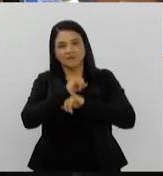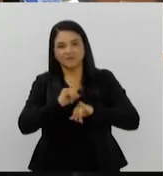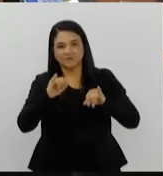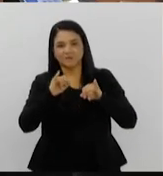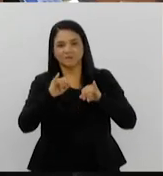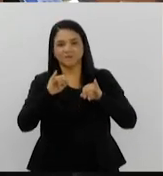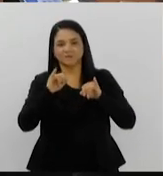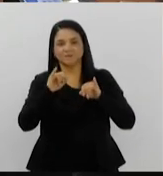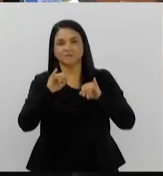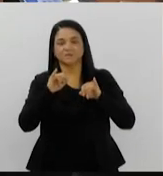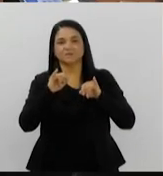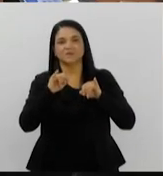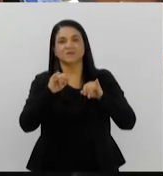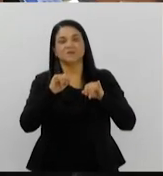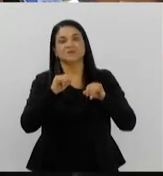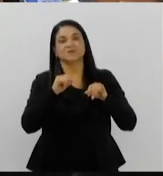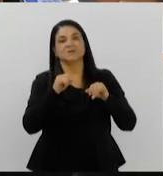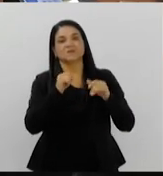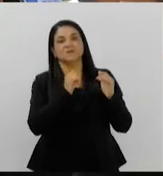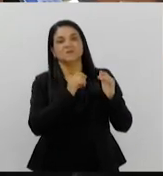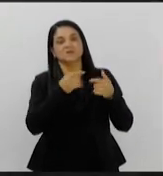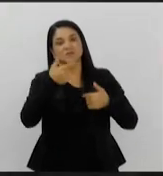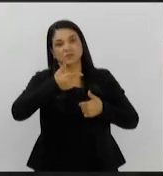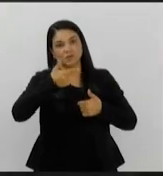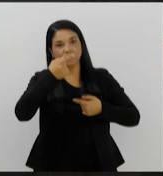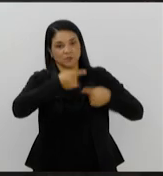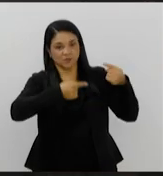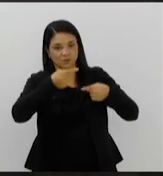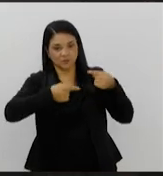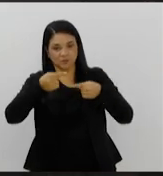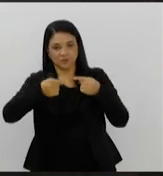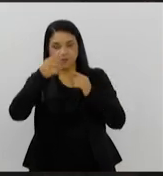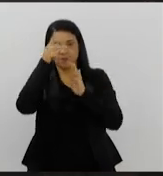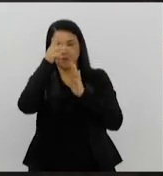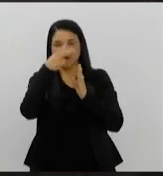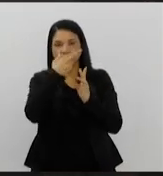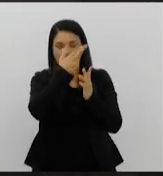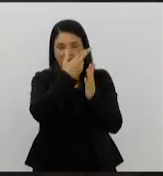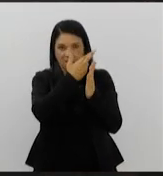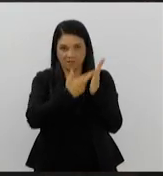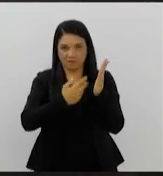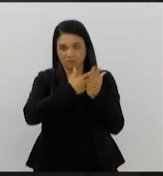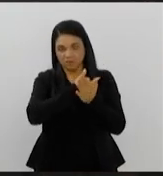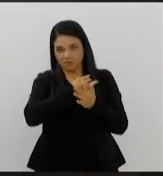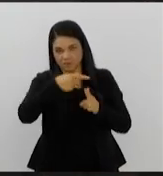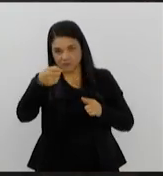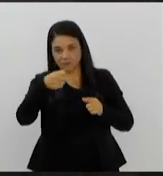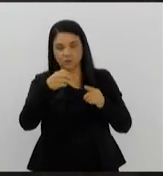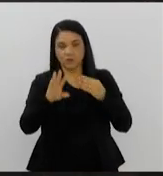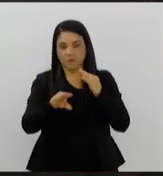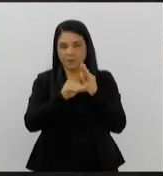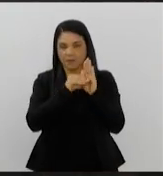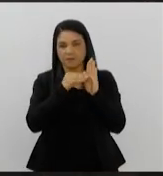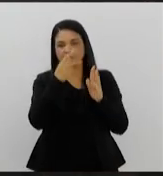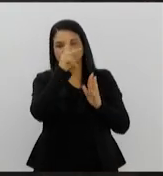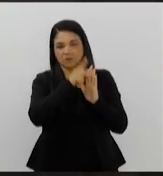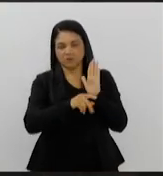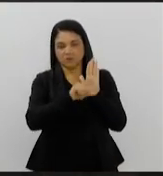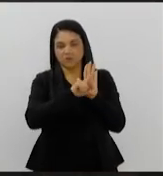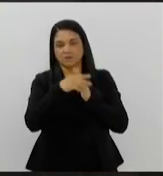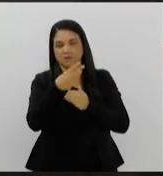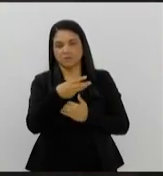Anuncio. Em tramitação ordinária, em segunda discussão, redação do vencido, assim emendada. Projeto de lei número